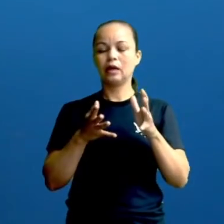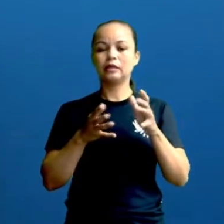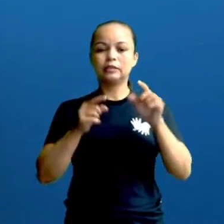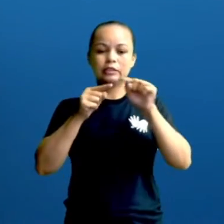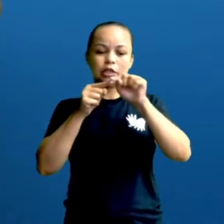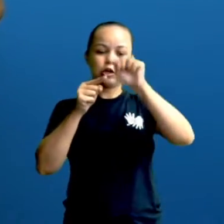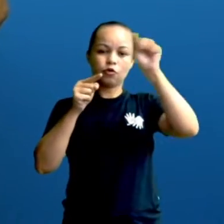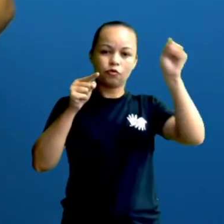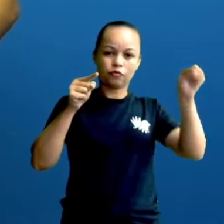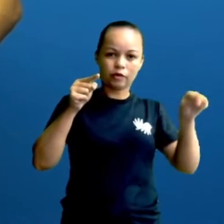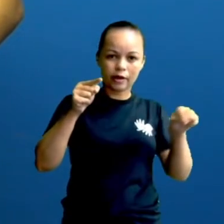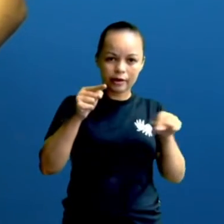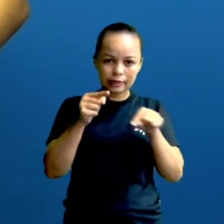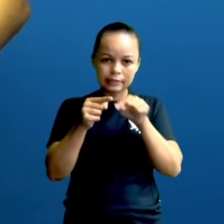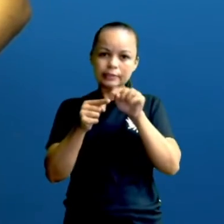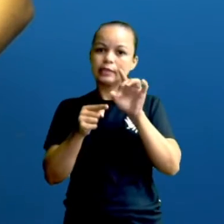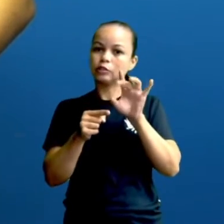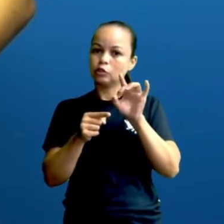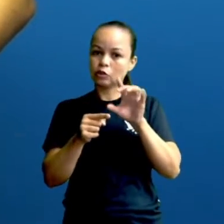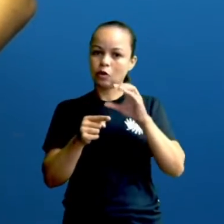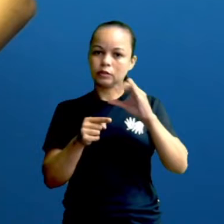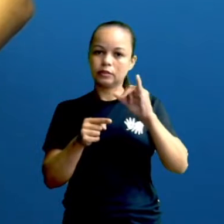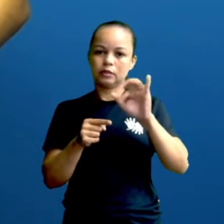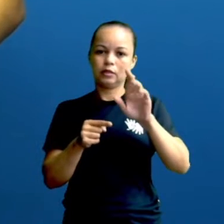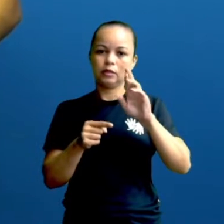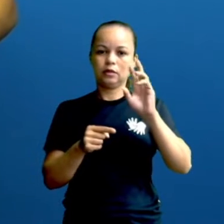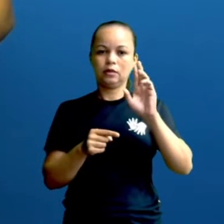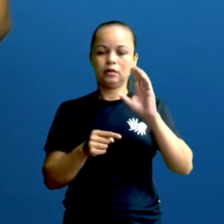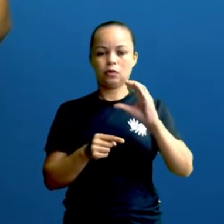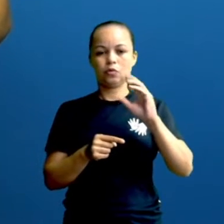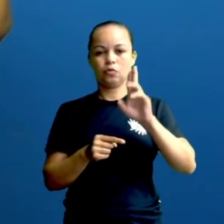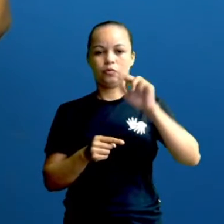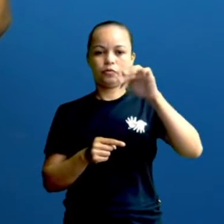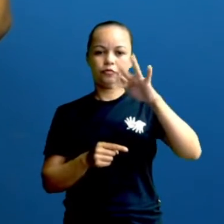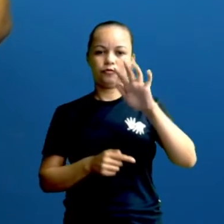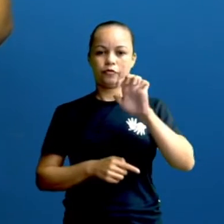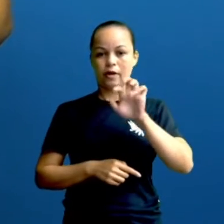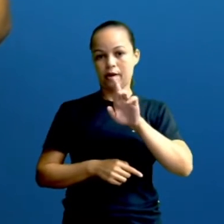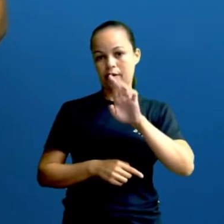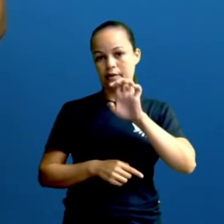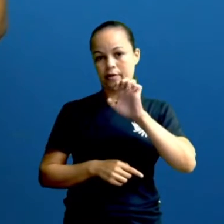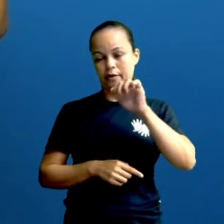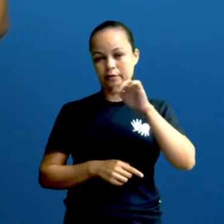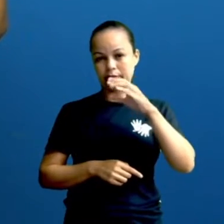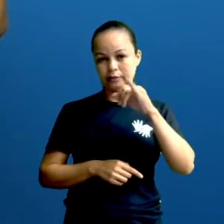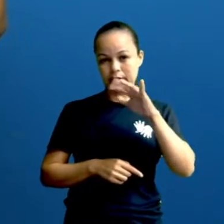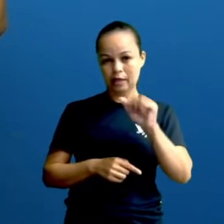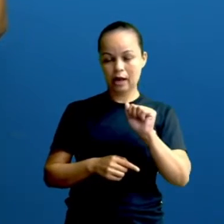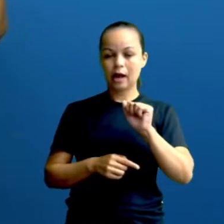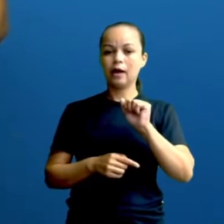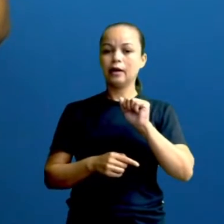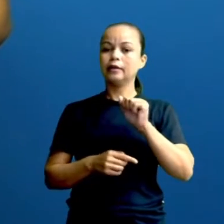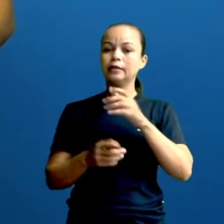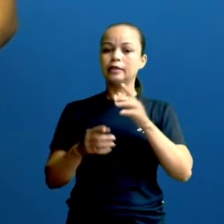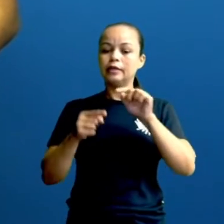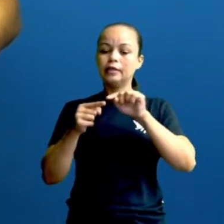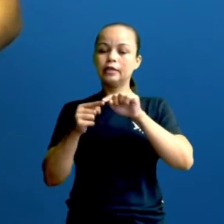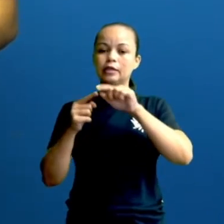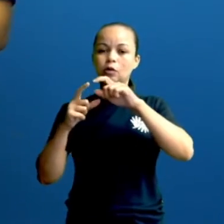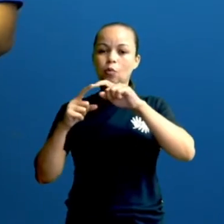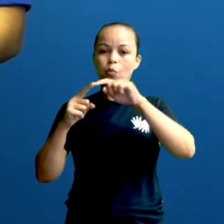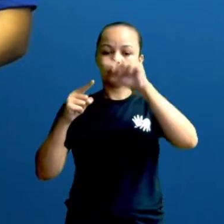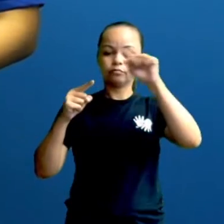contorno e o círculo é tudo que está dentro dessa circunferência, é